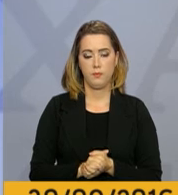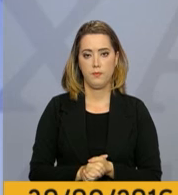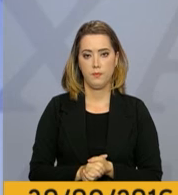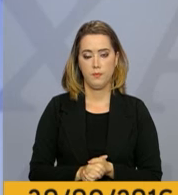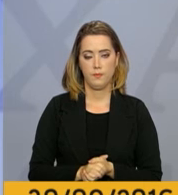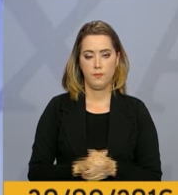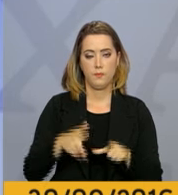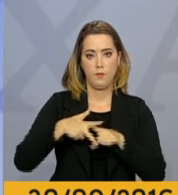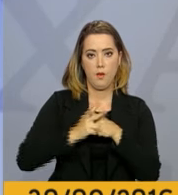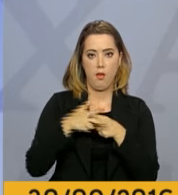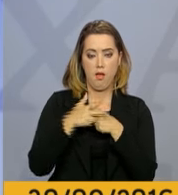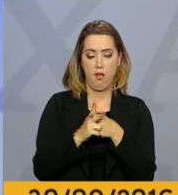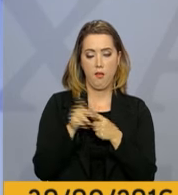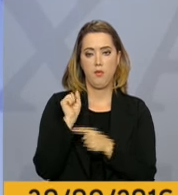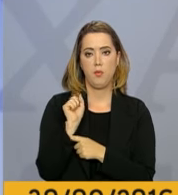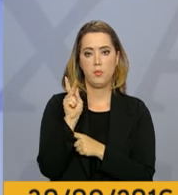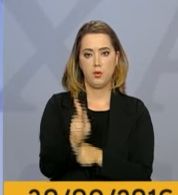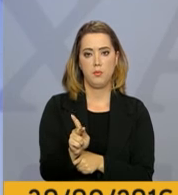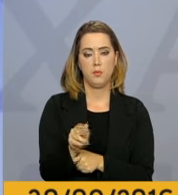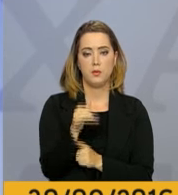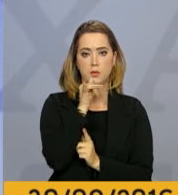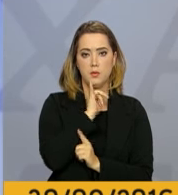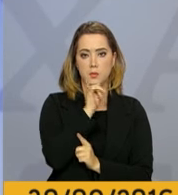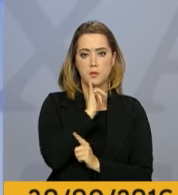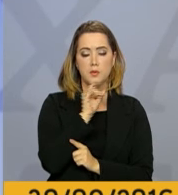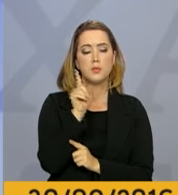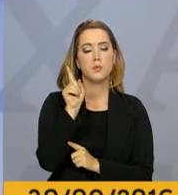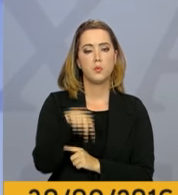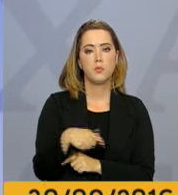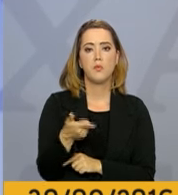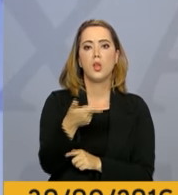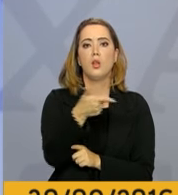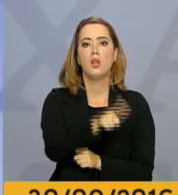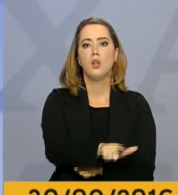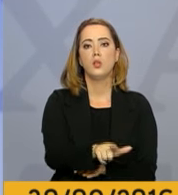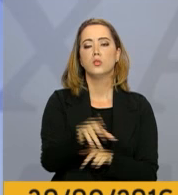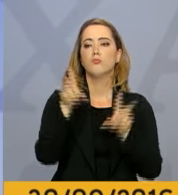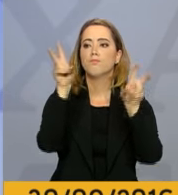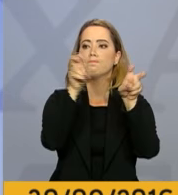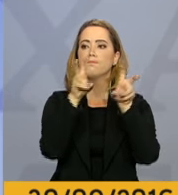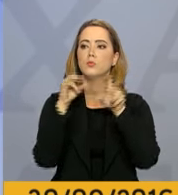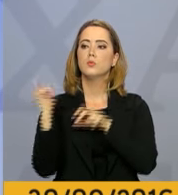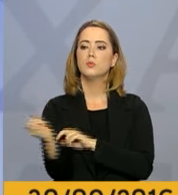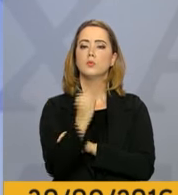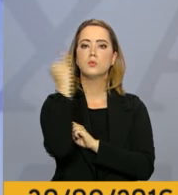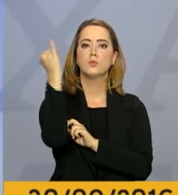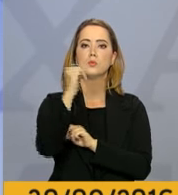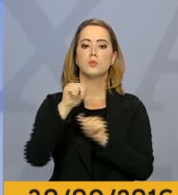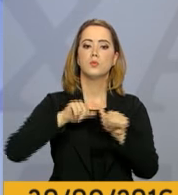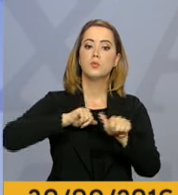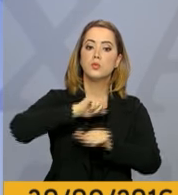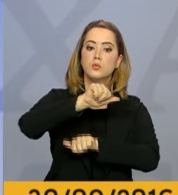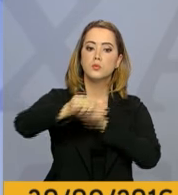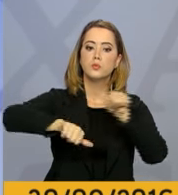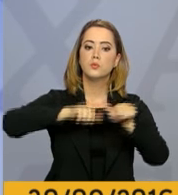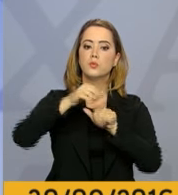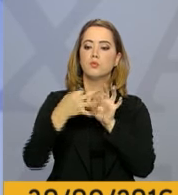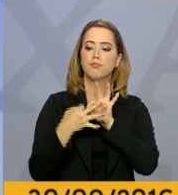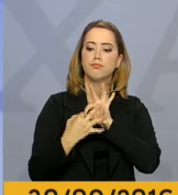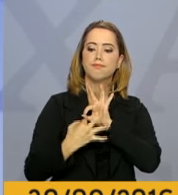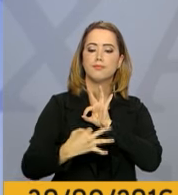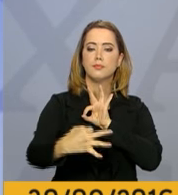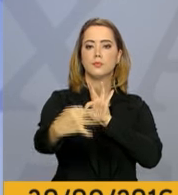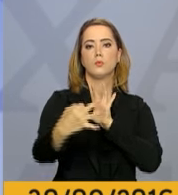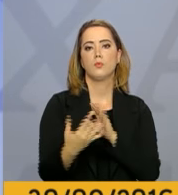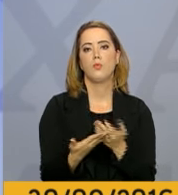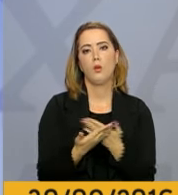a reforma da Previdência, por exemplo, é um outro item primordial da nossa pauta de transformações de longo prazo. Para os